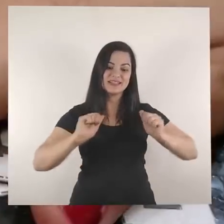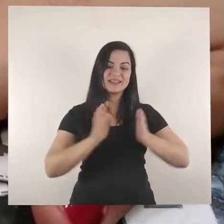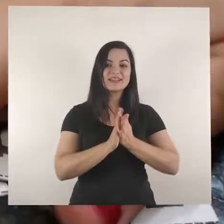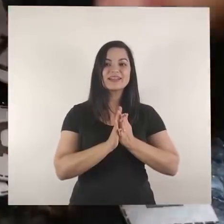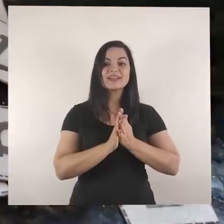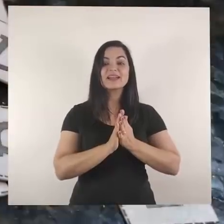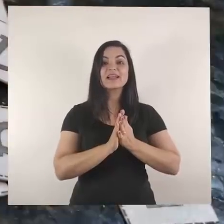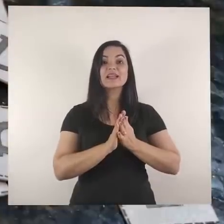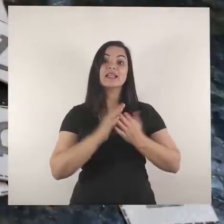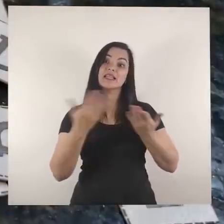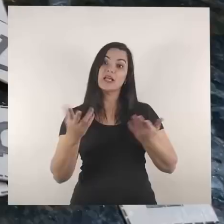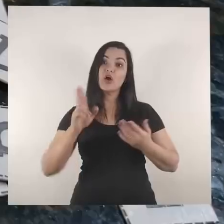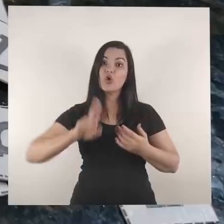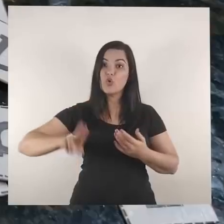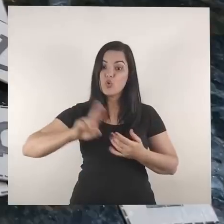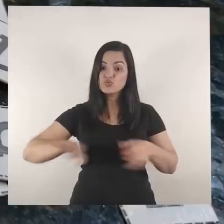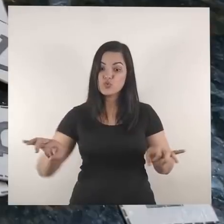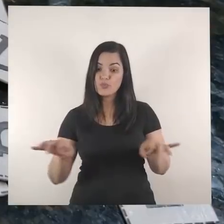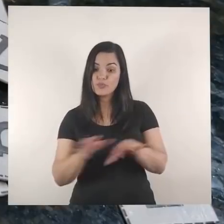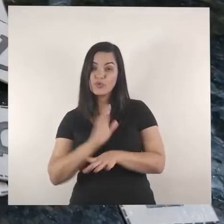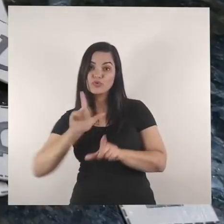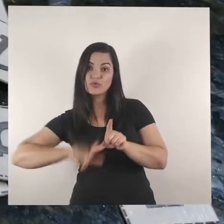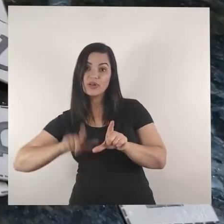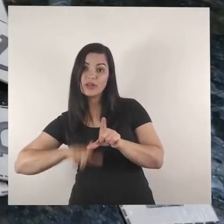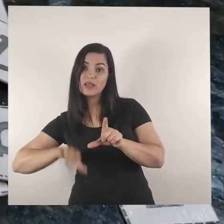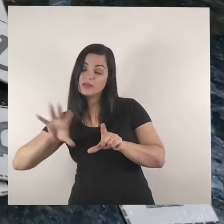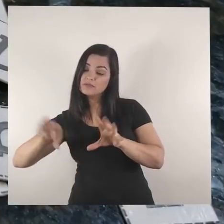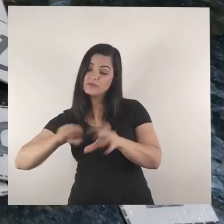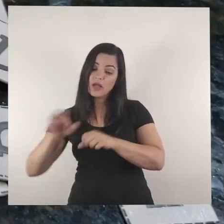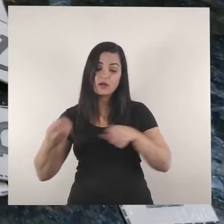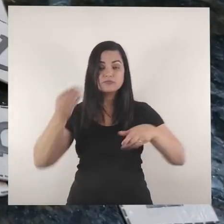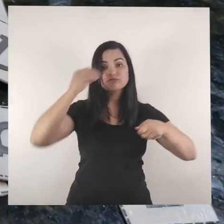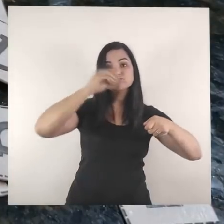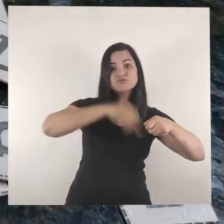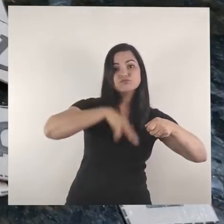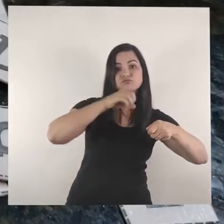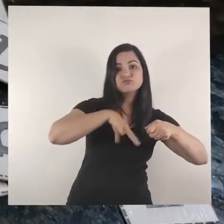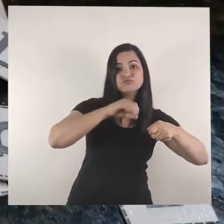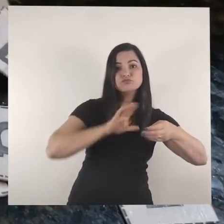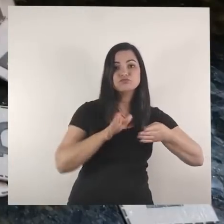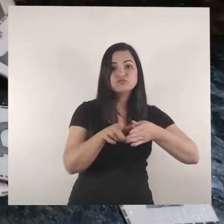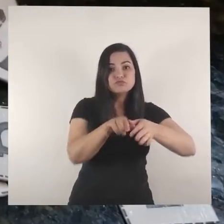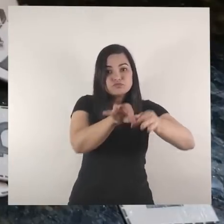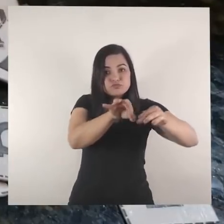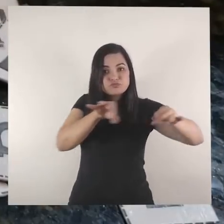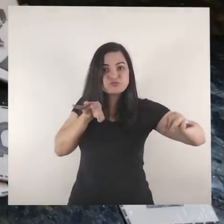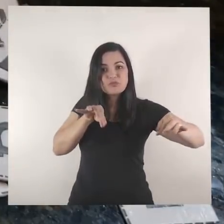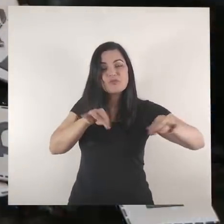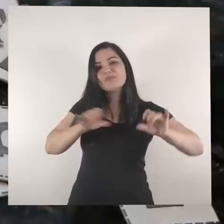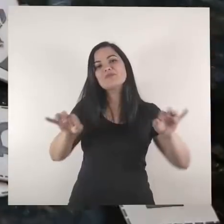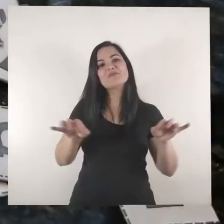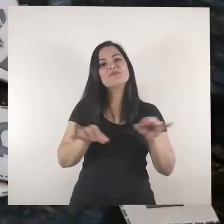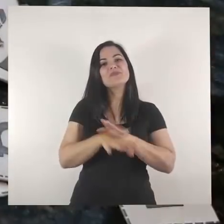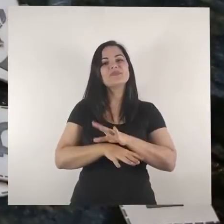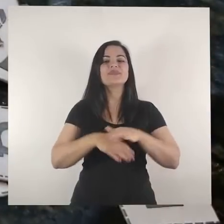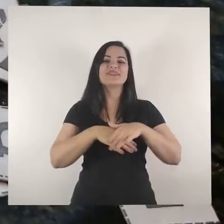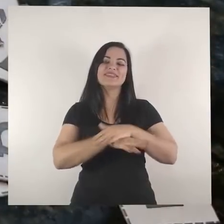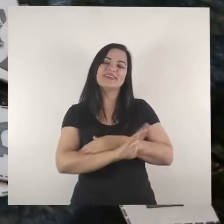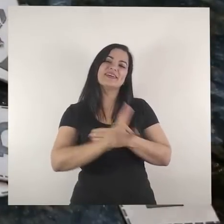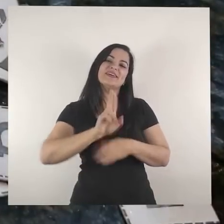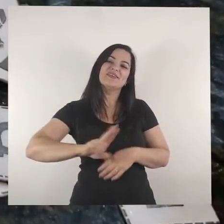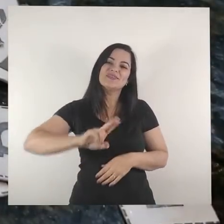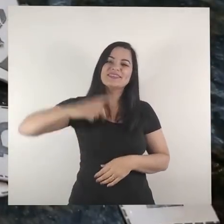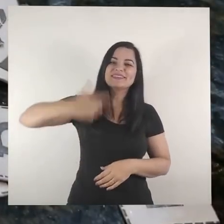letras móveis, é só guardar no saquinho, na caixinha, o que você tiver na casa de vocês, para usar muitas